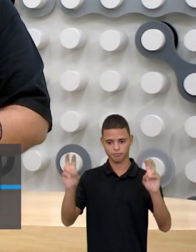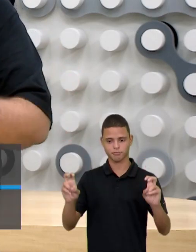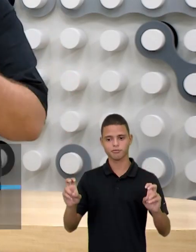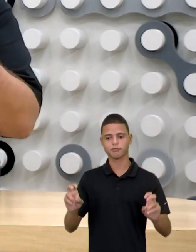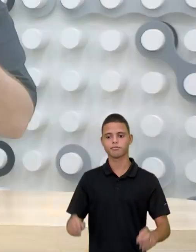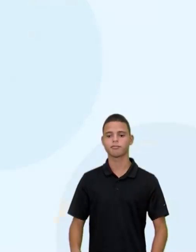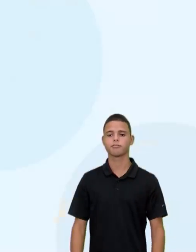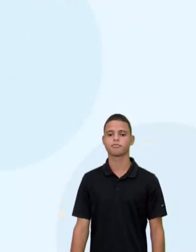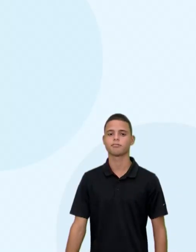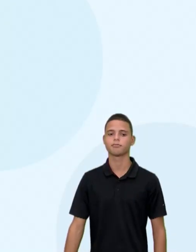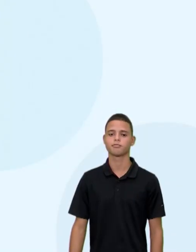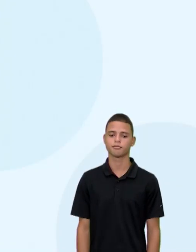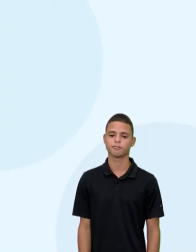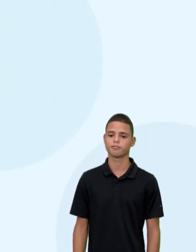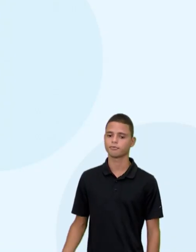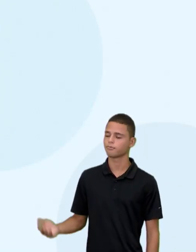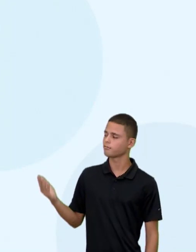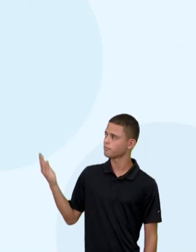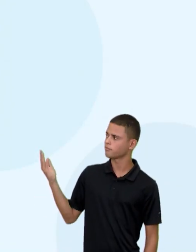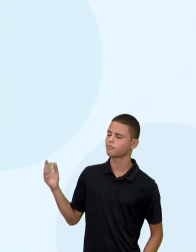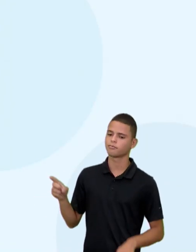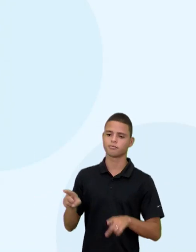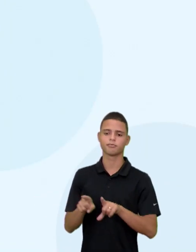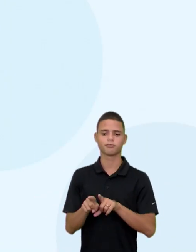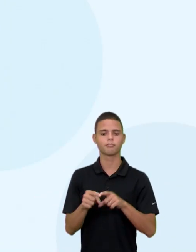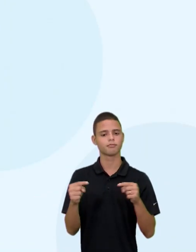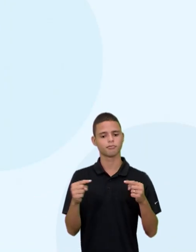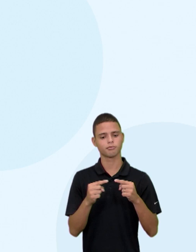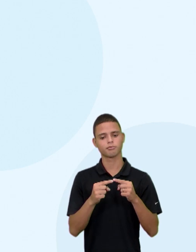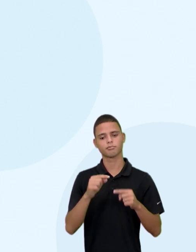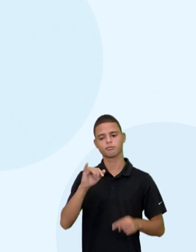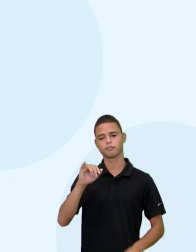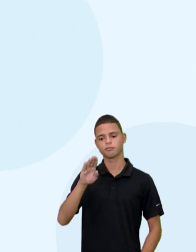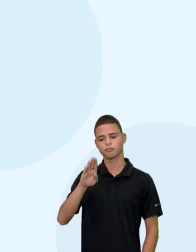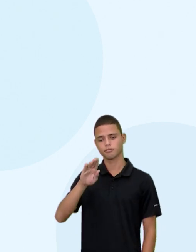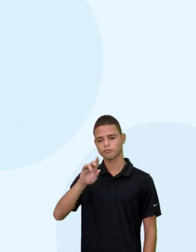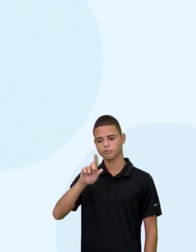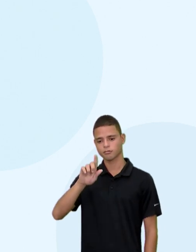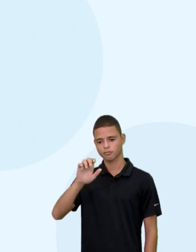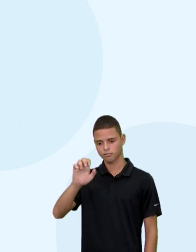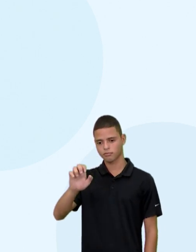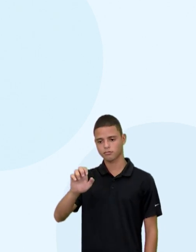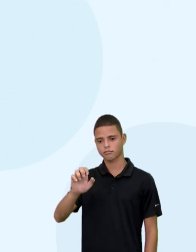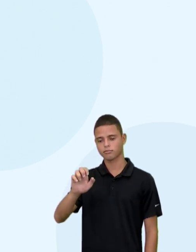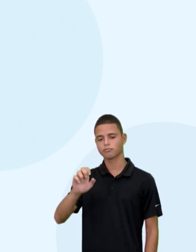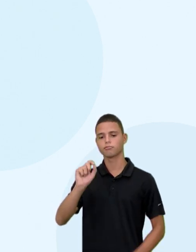aí da renda, mas que também faz parte, né, do IBGE, que é o panorama de